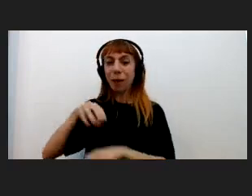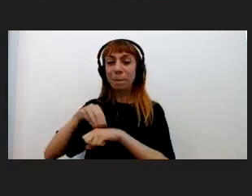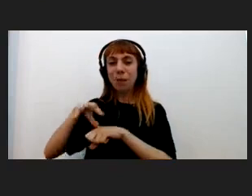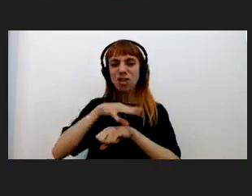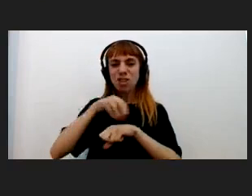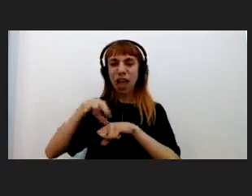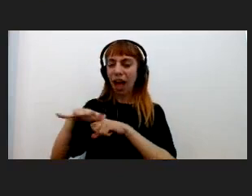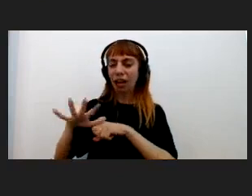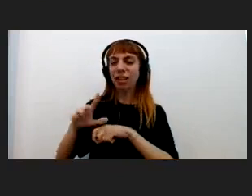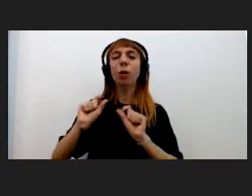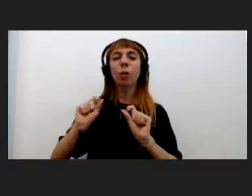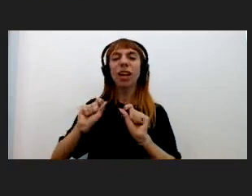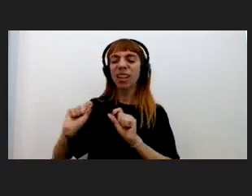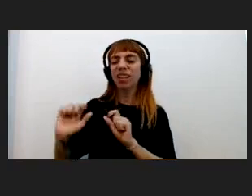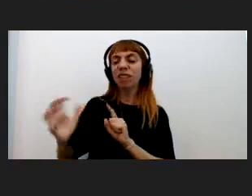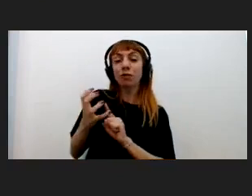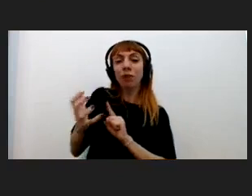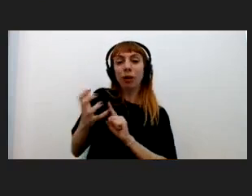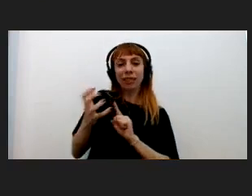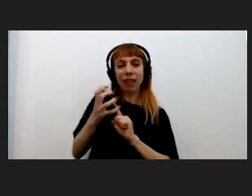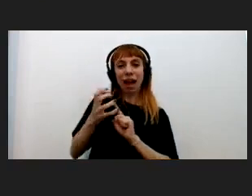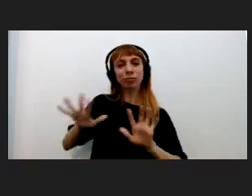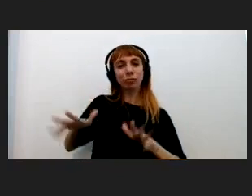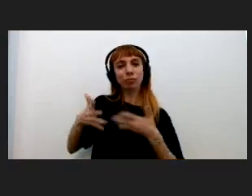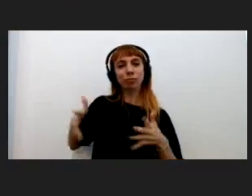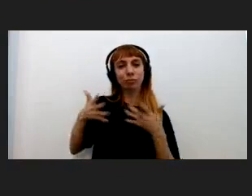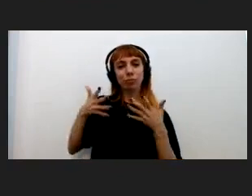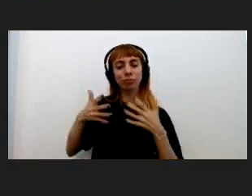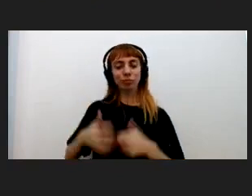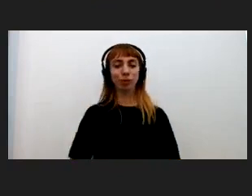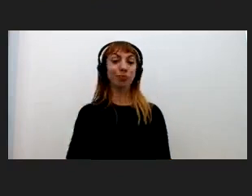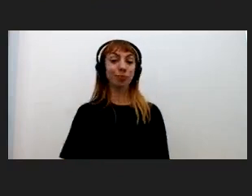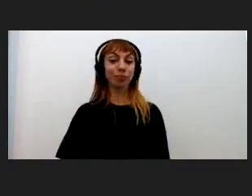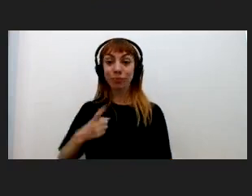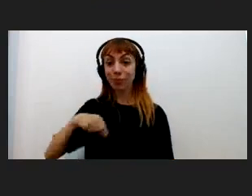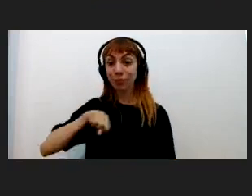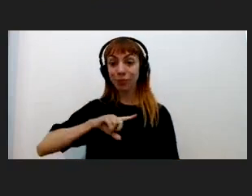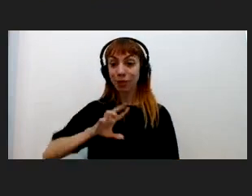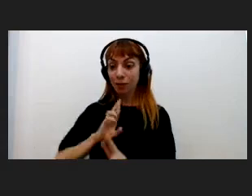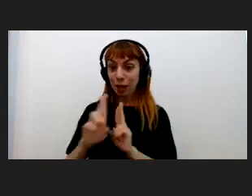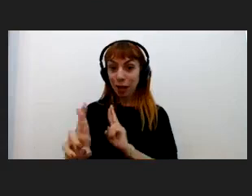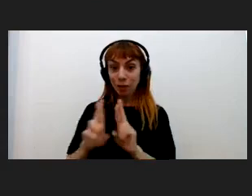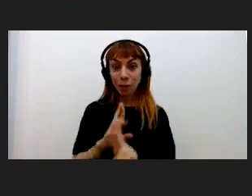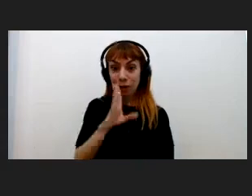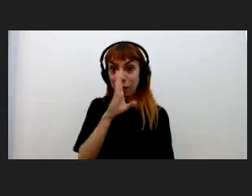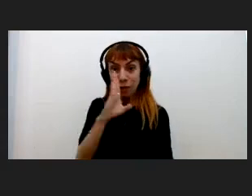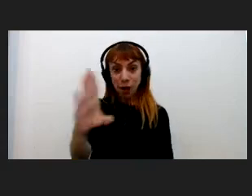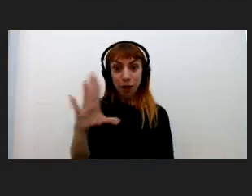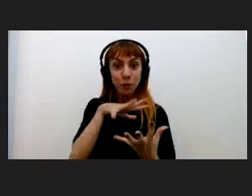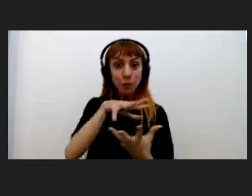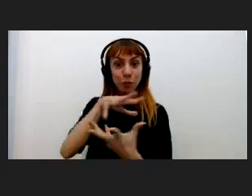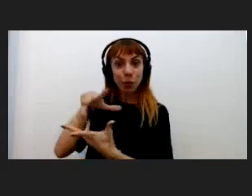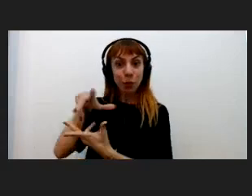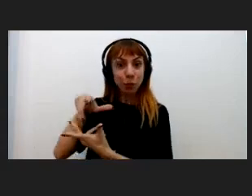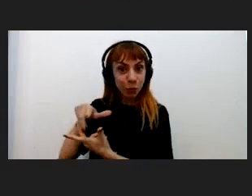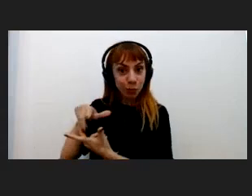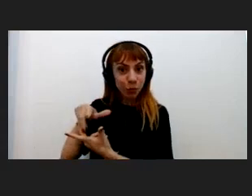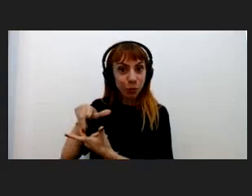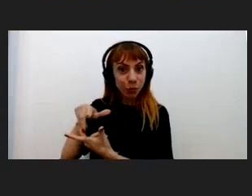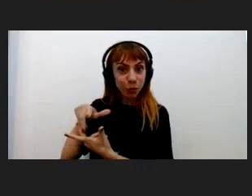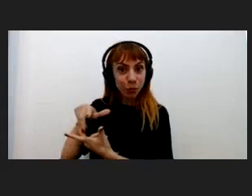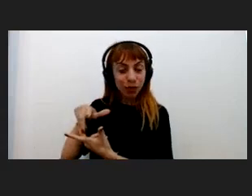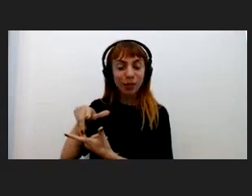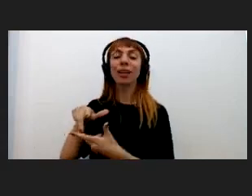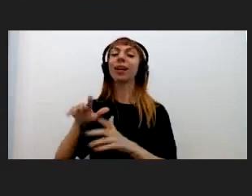com o mundo, a gente se relaciona diretamente, que eu digo assim, né? O que eu quero dizer aqui é que a gente se relaciona com o